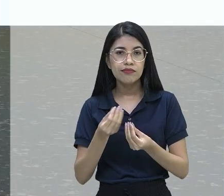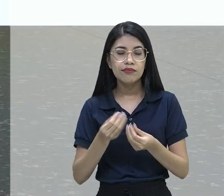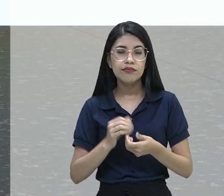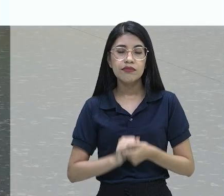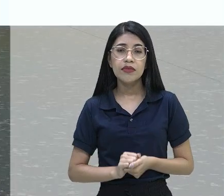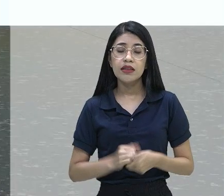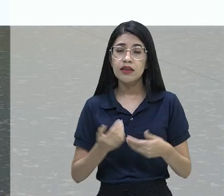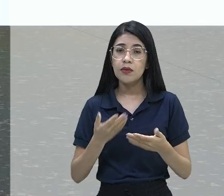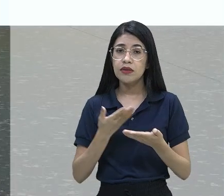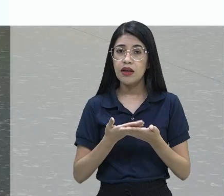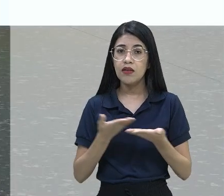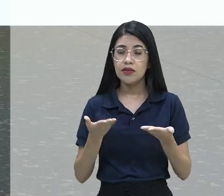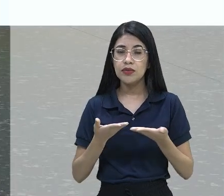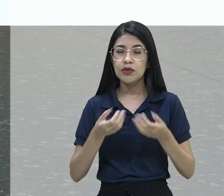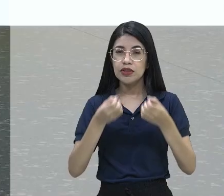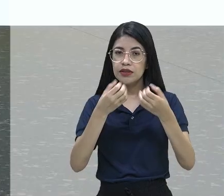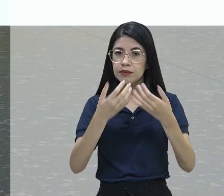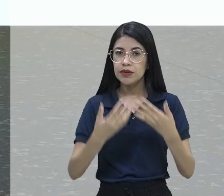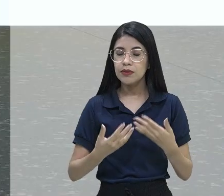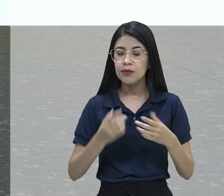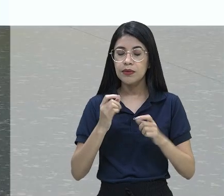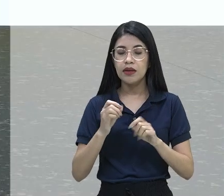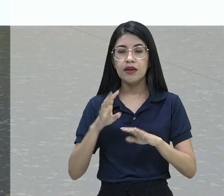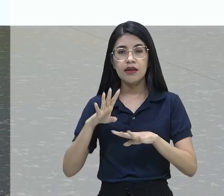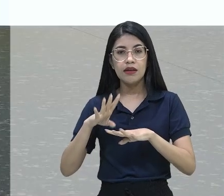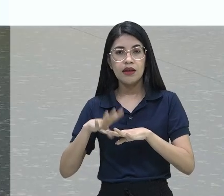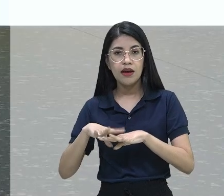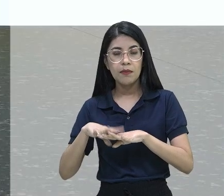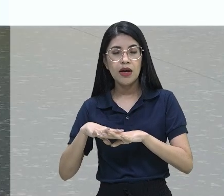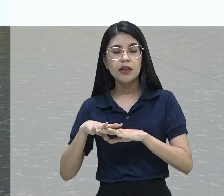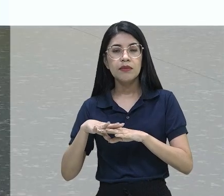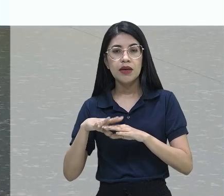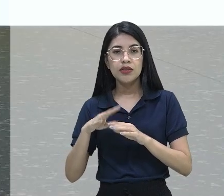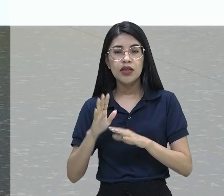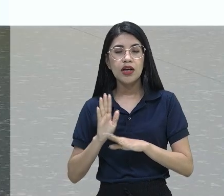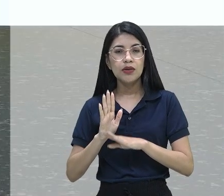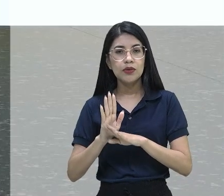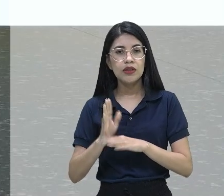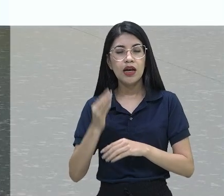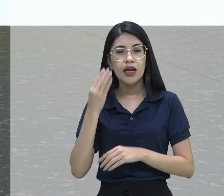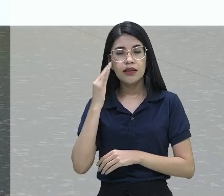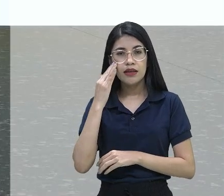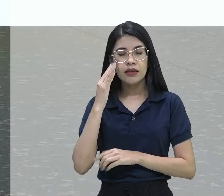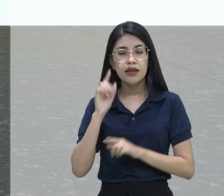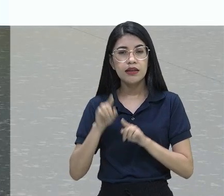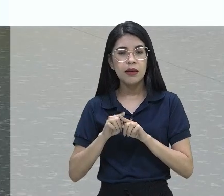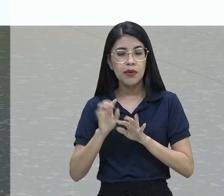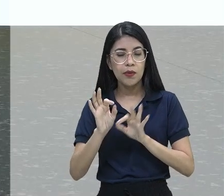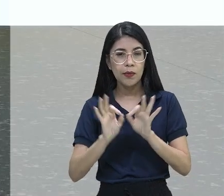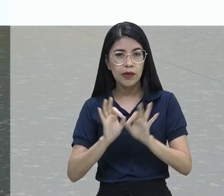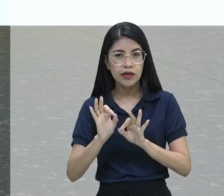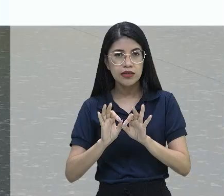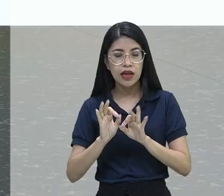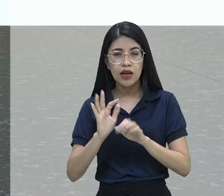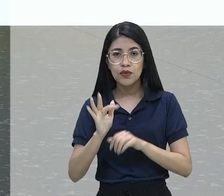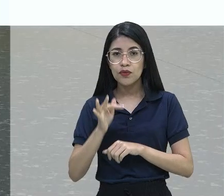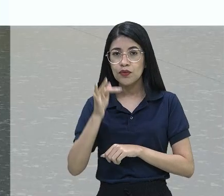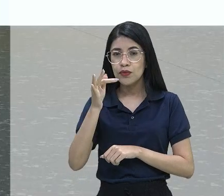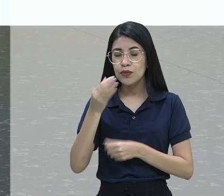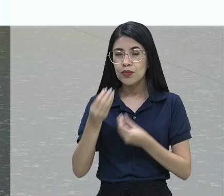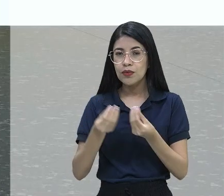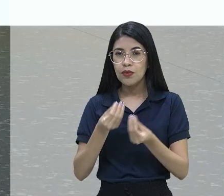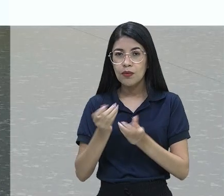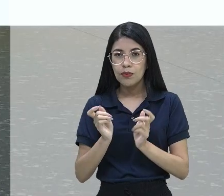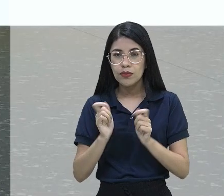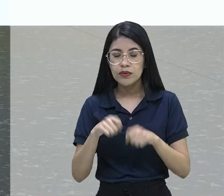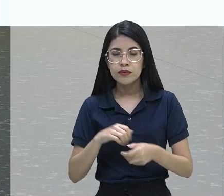aula hoje, né? Então, a matemática, ela vem aí para nos ajudar a entender, a planejar e até prever o que pode acontecer no futuro, tá?